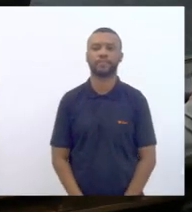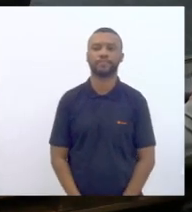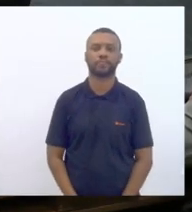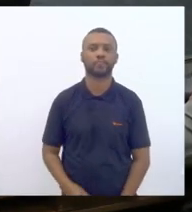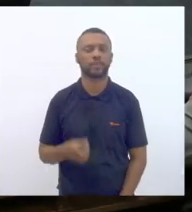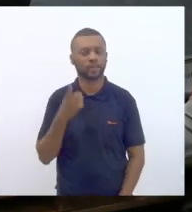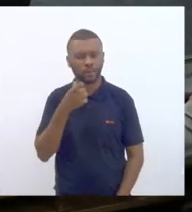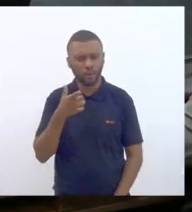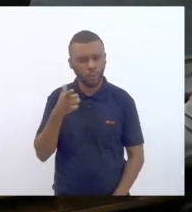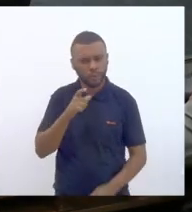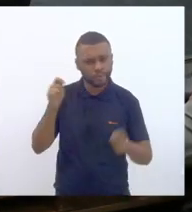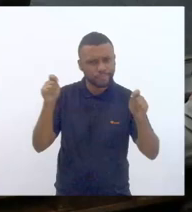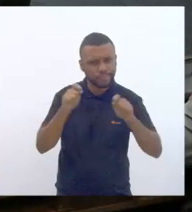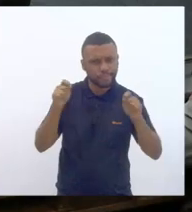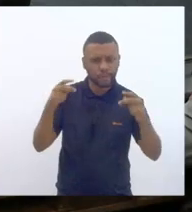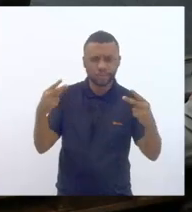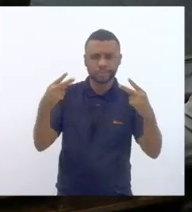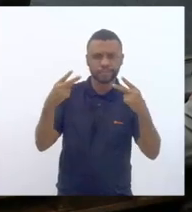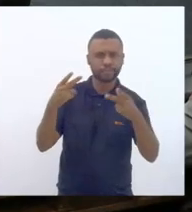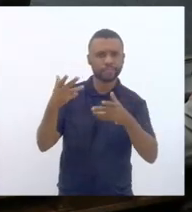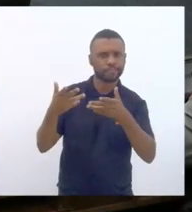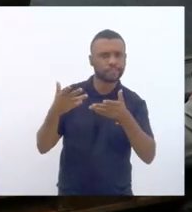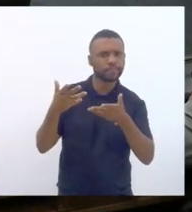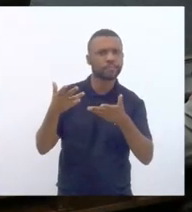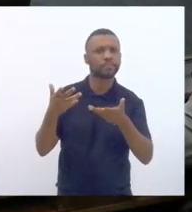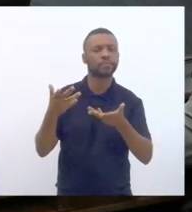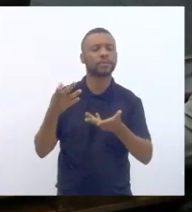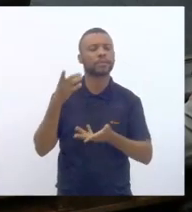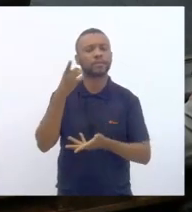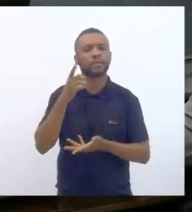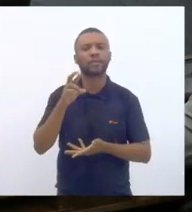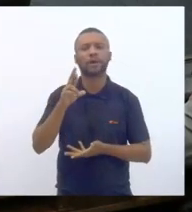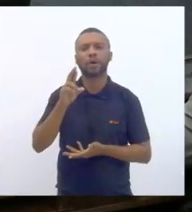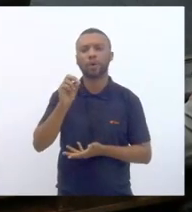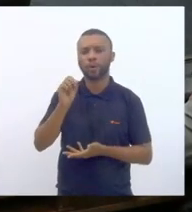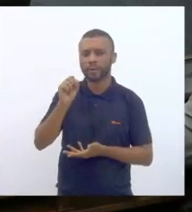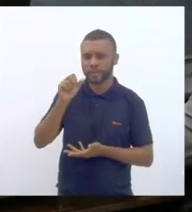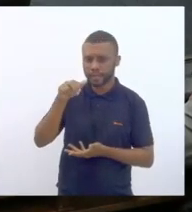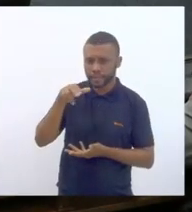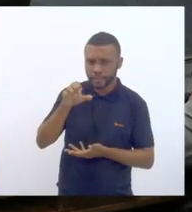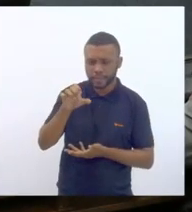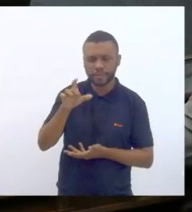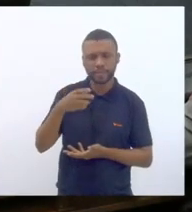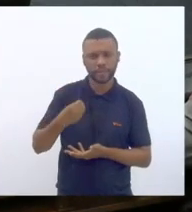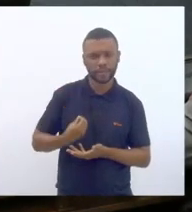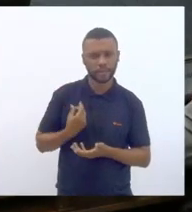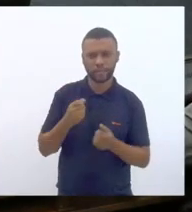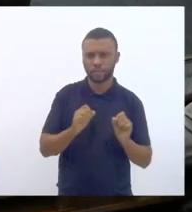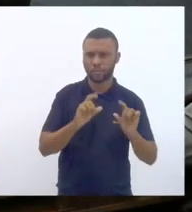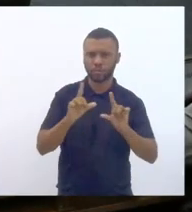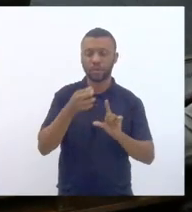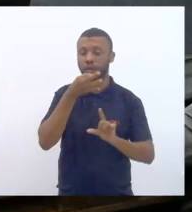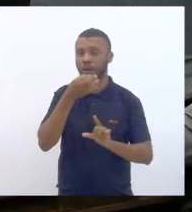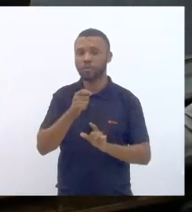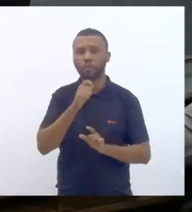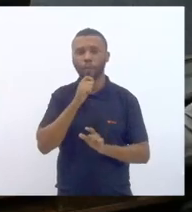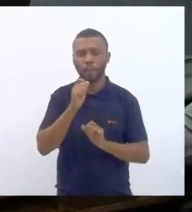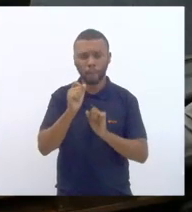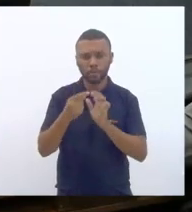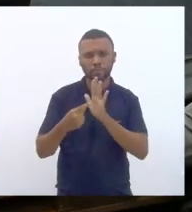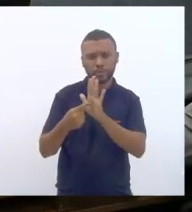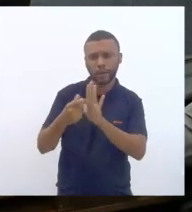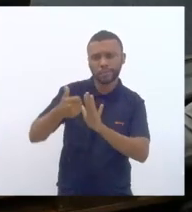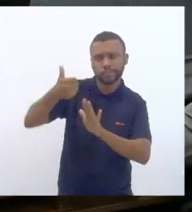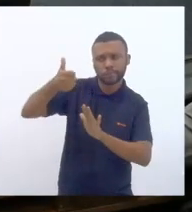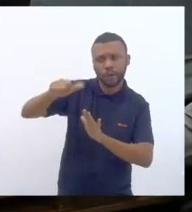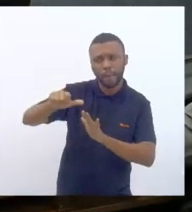Deputada, consegue nos ouvir? Deputada Rosane, você tá, a senhora está sem áudio, pode fazer um